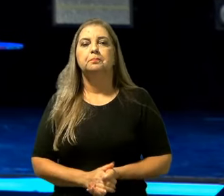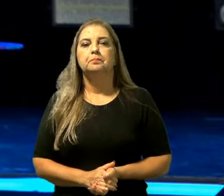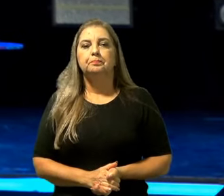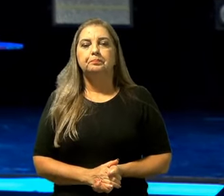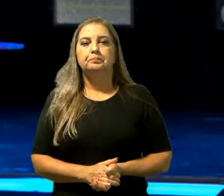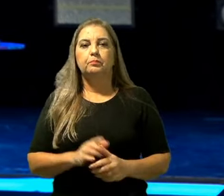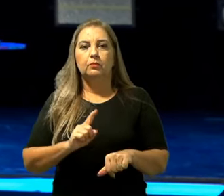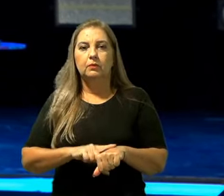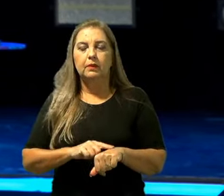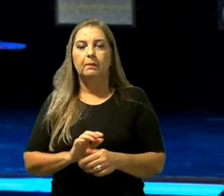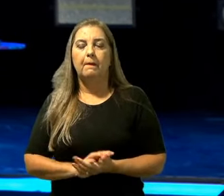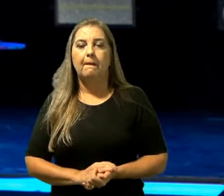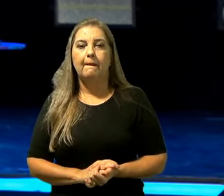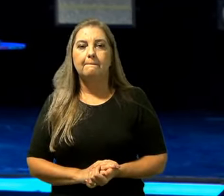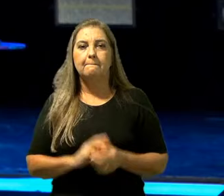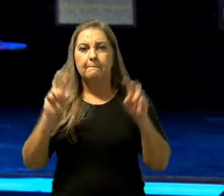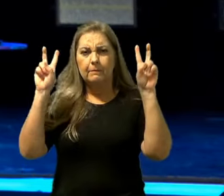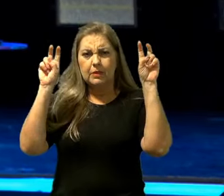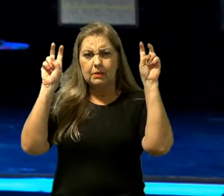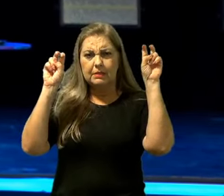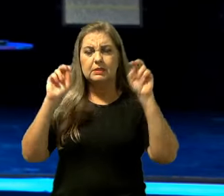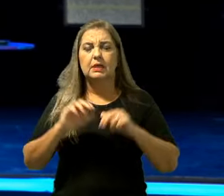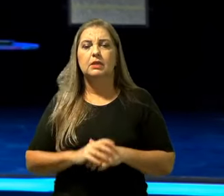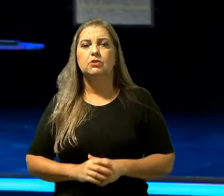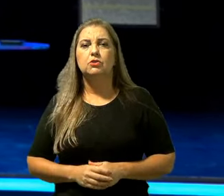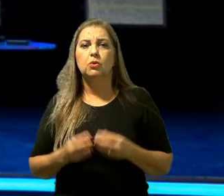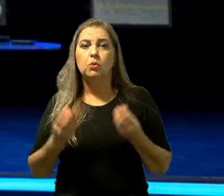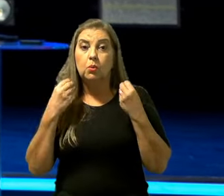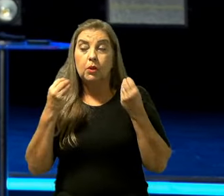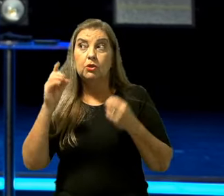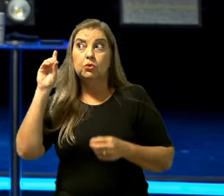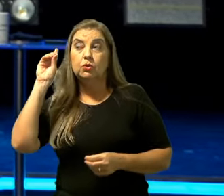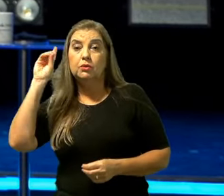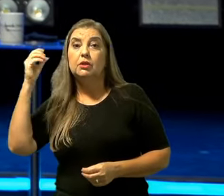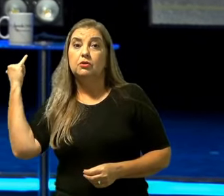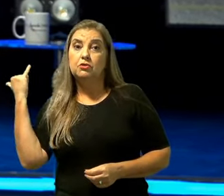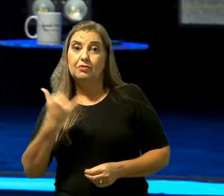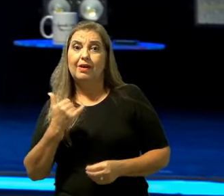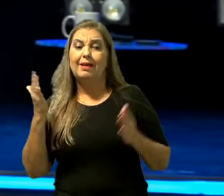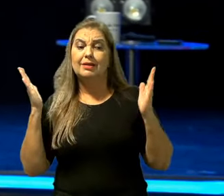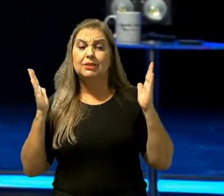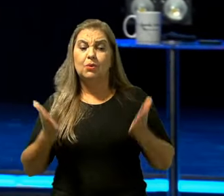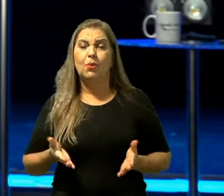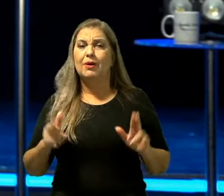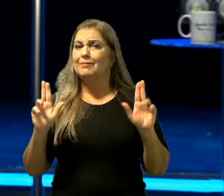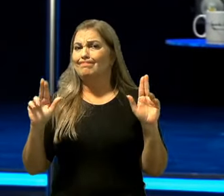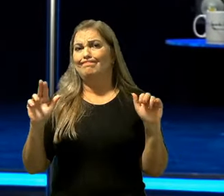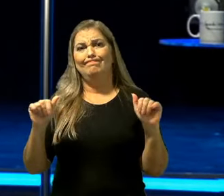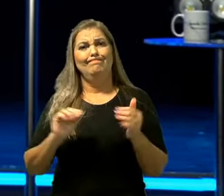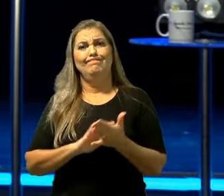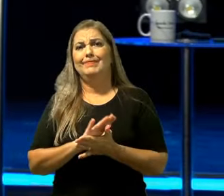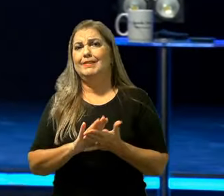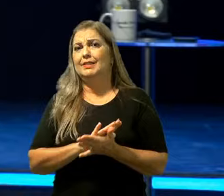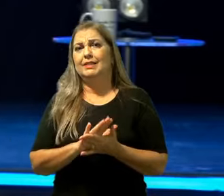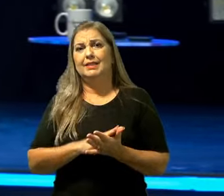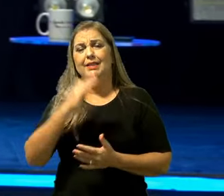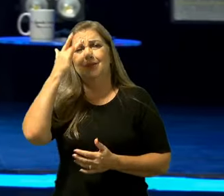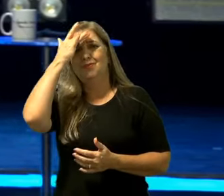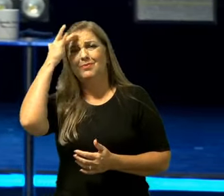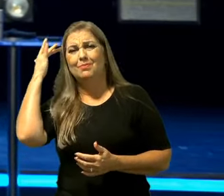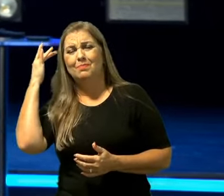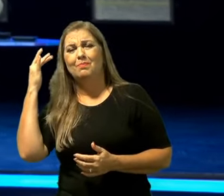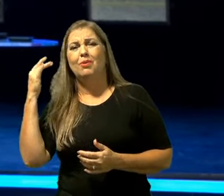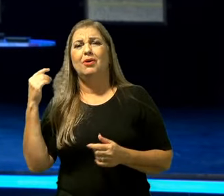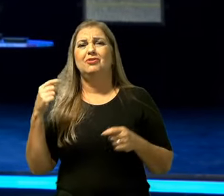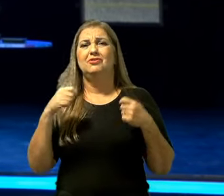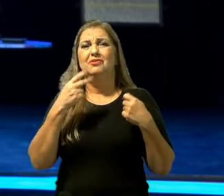momento. Então o tema da mensagem de hoje é: quando Deus diz é agora, ninguém pode dizer ainda não.